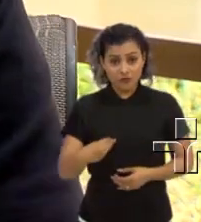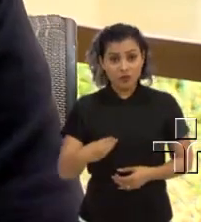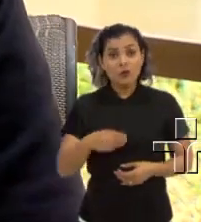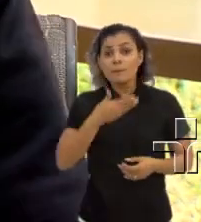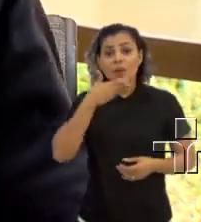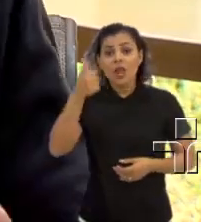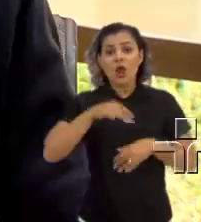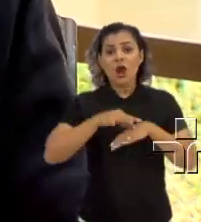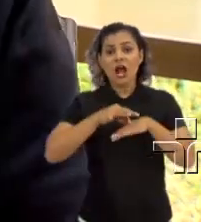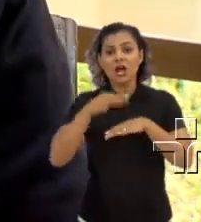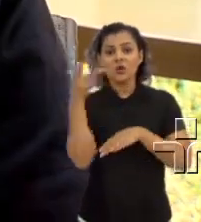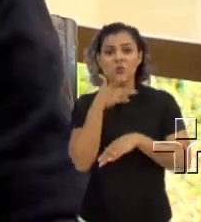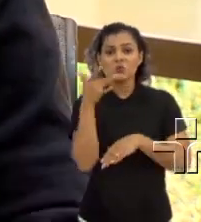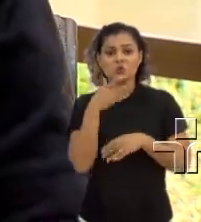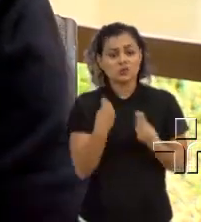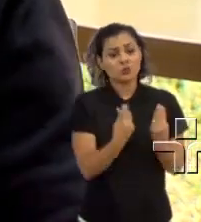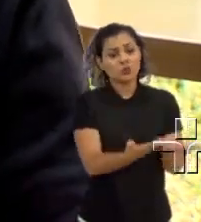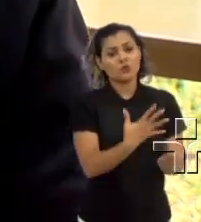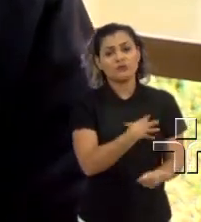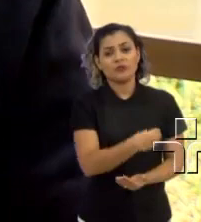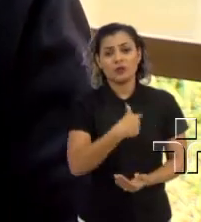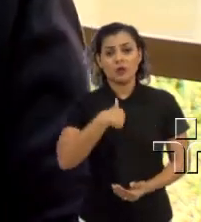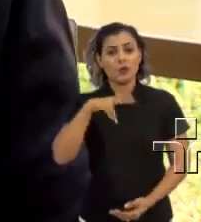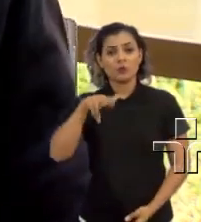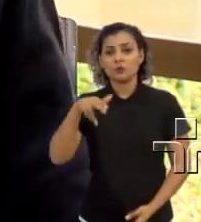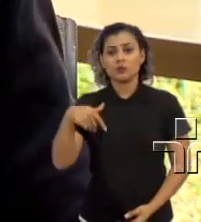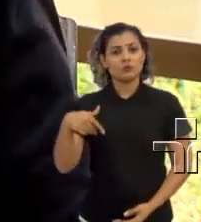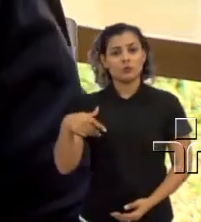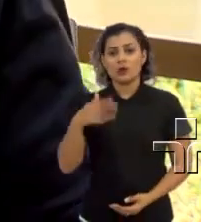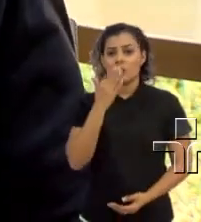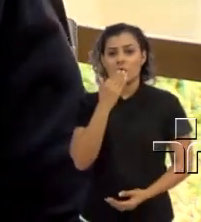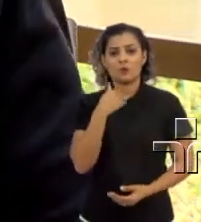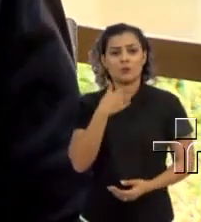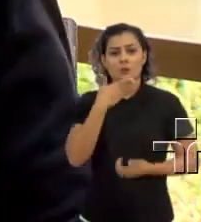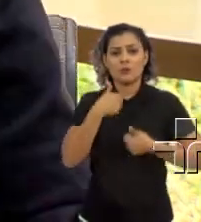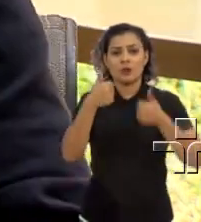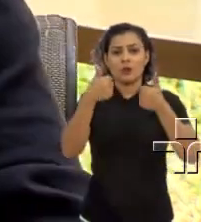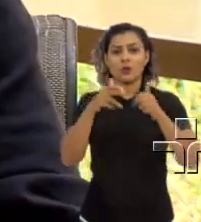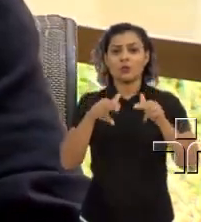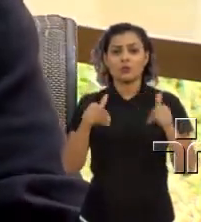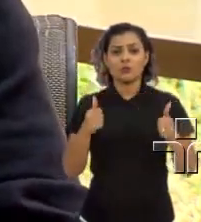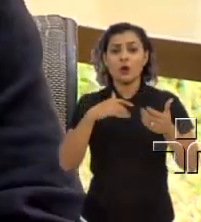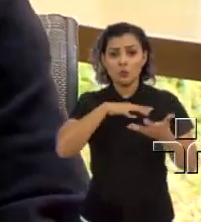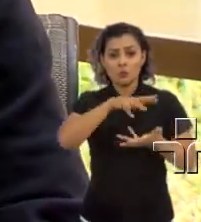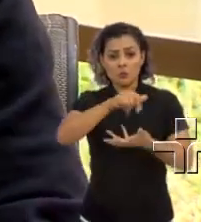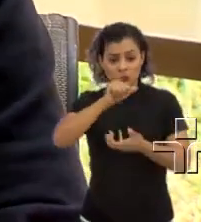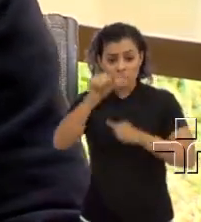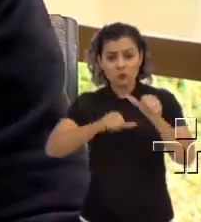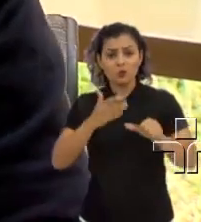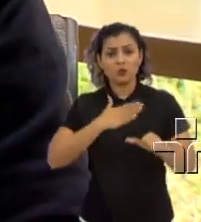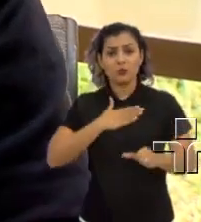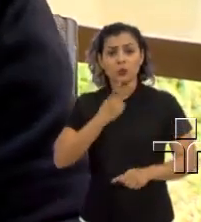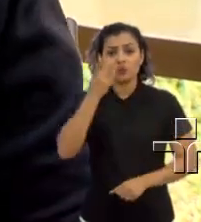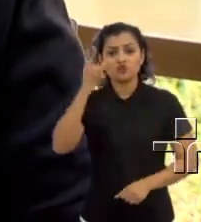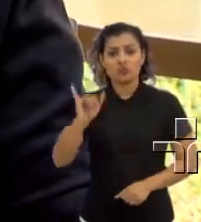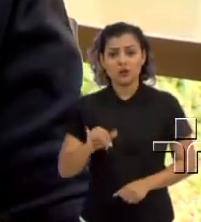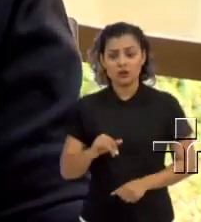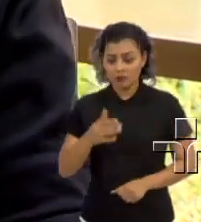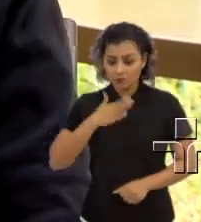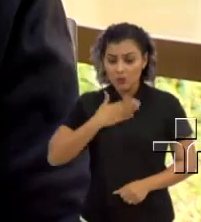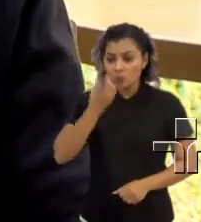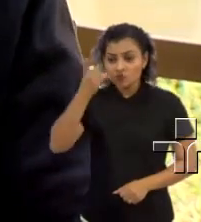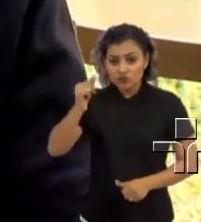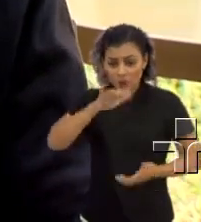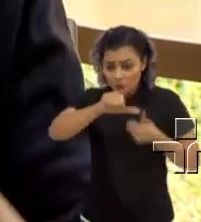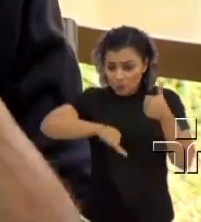melhor bife fica com as crianças. Ou seja, eu nunca comi o melhor bife. E aí eu faço esse gesto, o mundo mudou bem na minha vez. Isso se